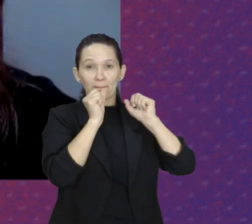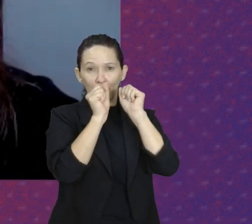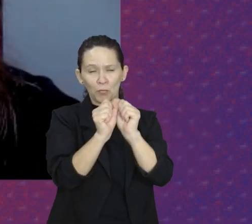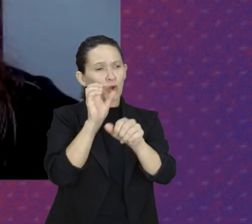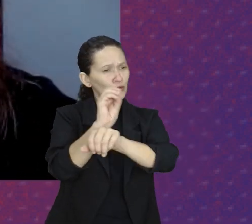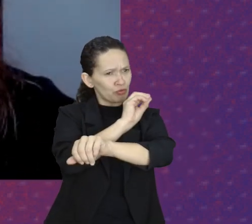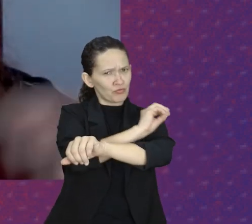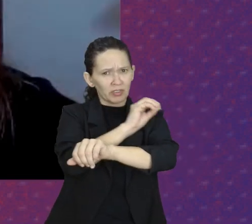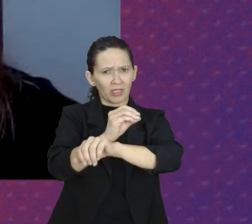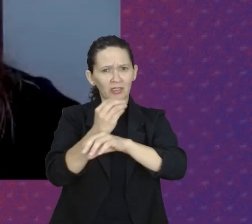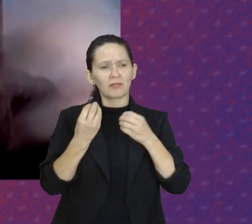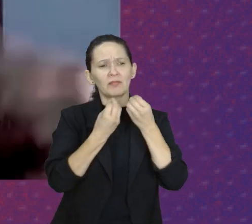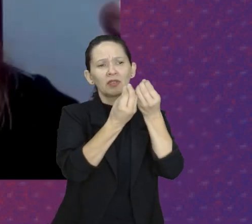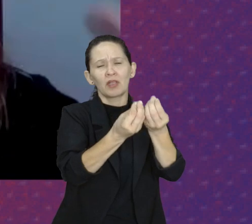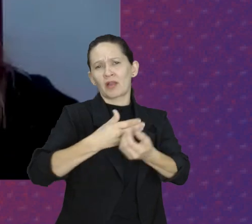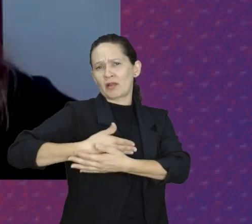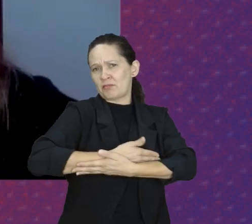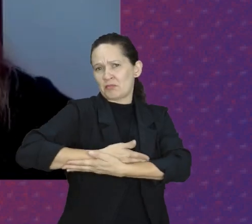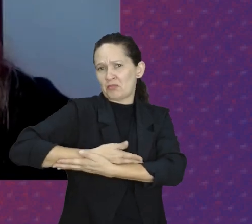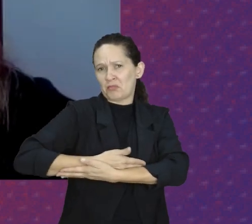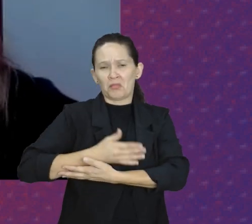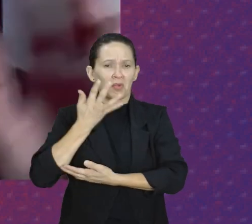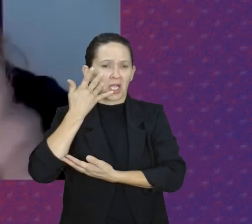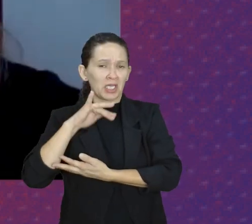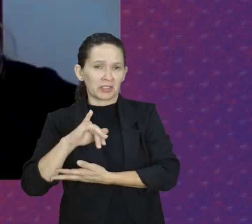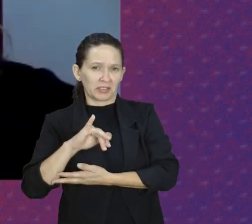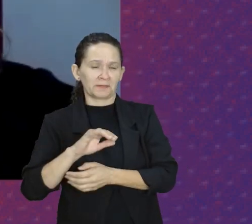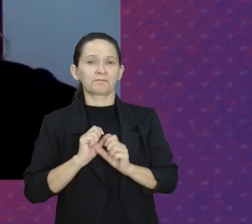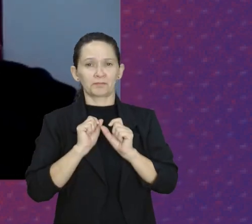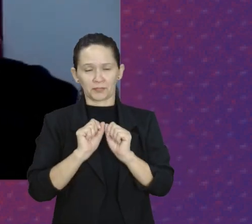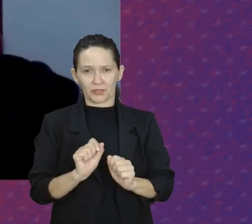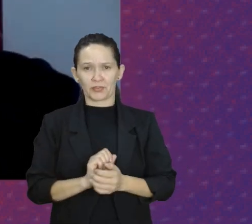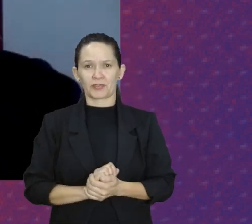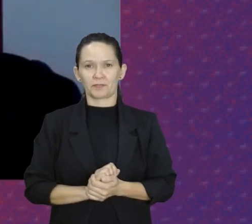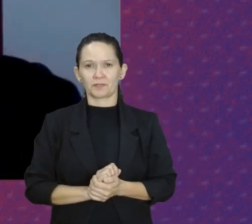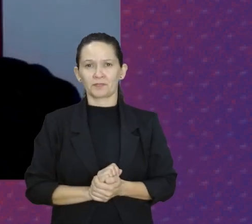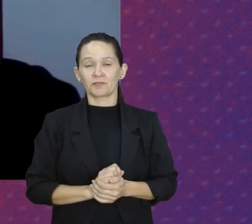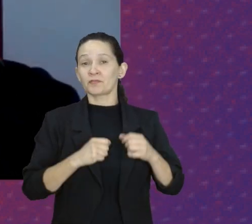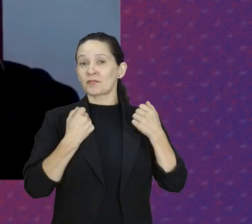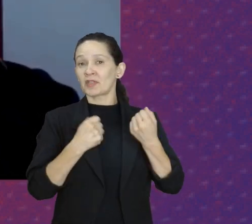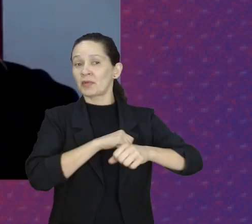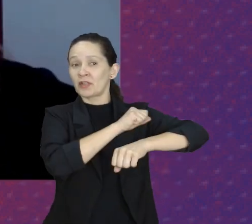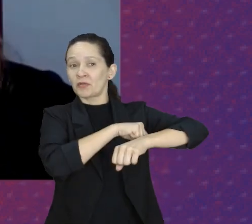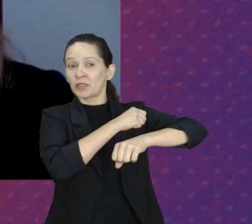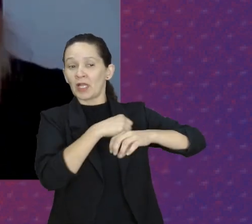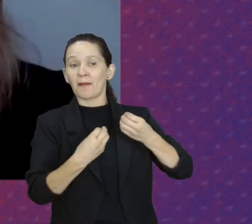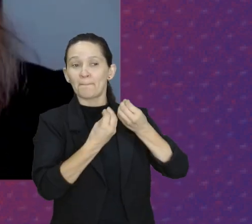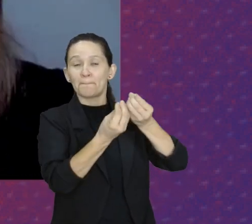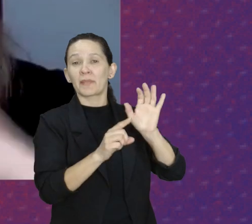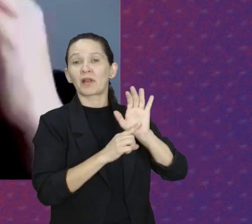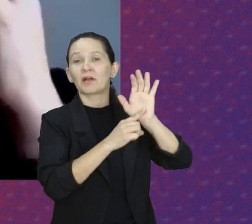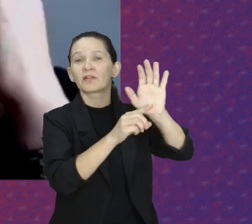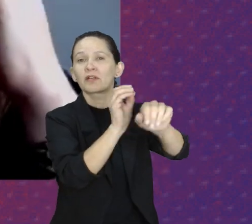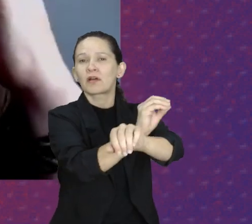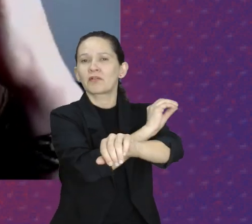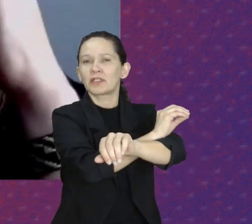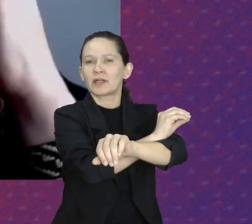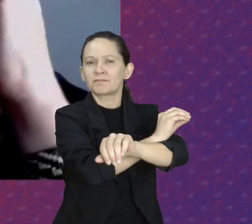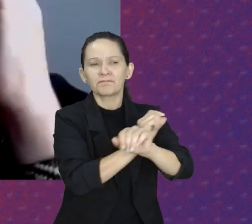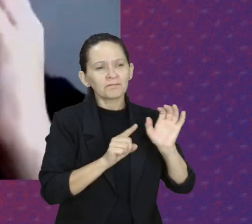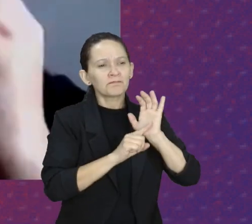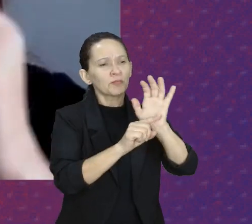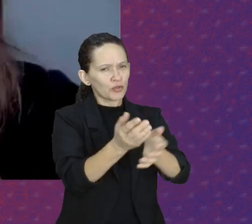cuidado indireto, porque ela precisa ser feita como uma condição para o cuidado que é dar a comida, ajudar a